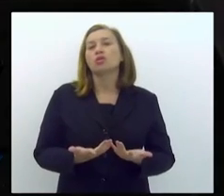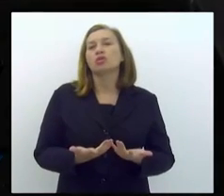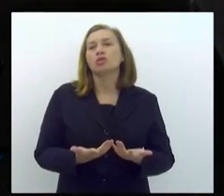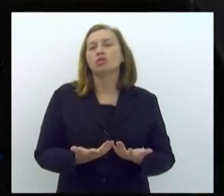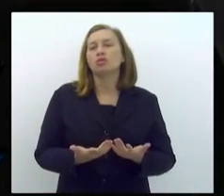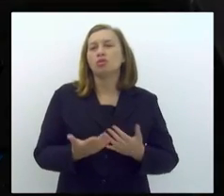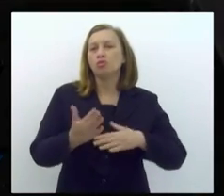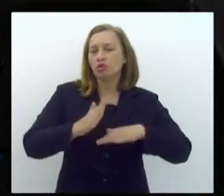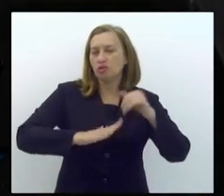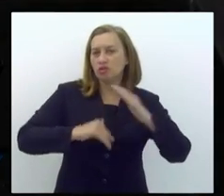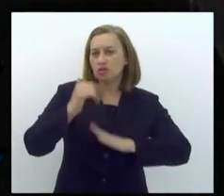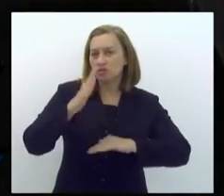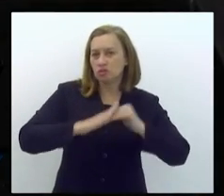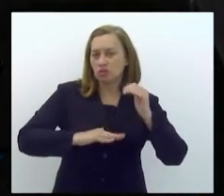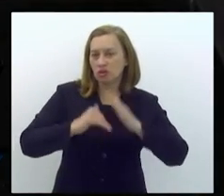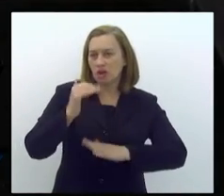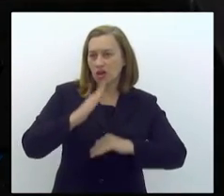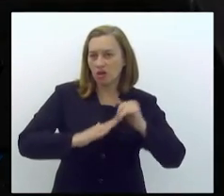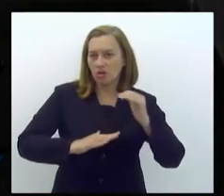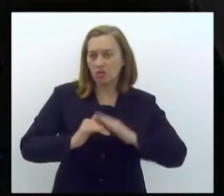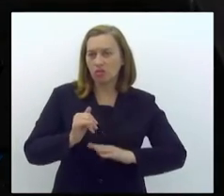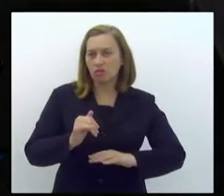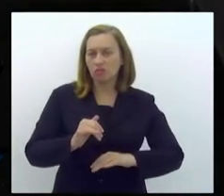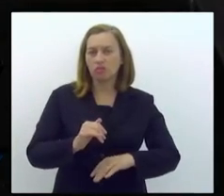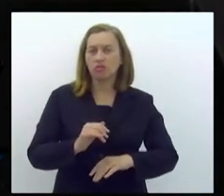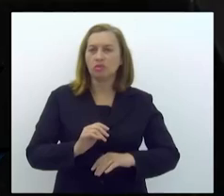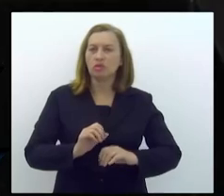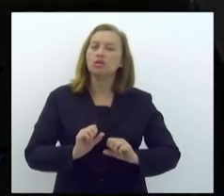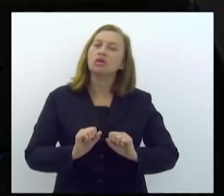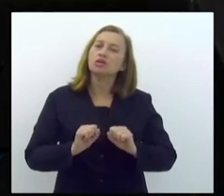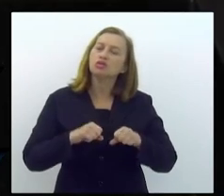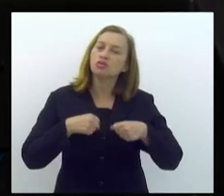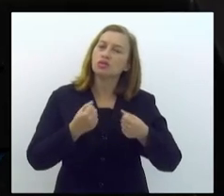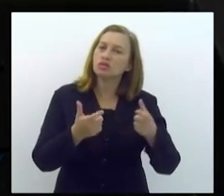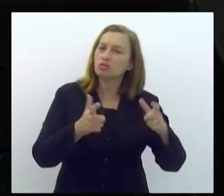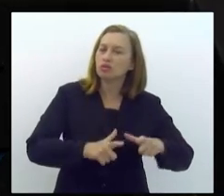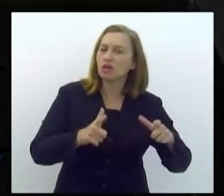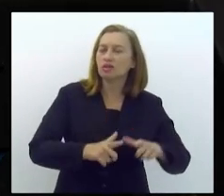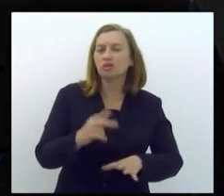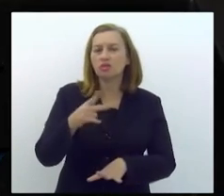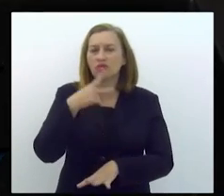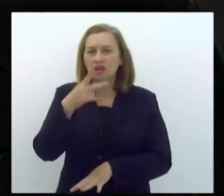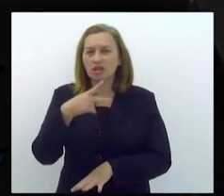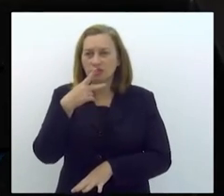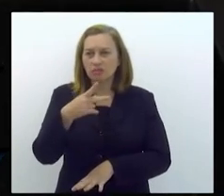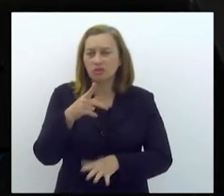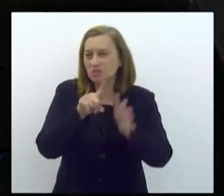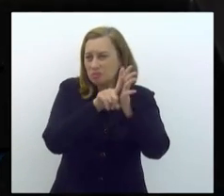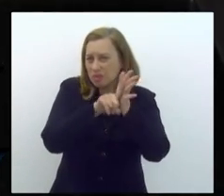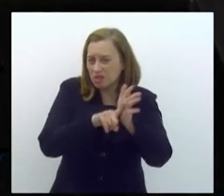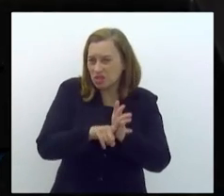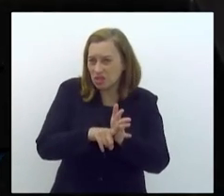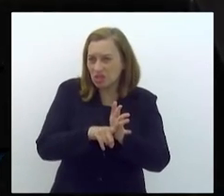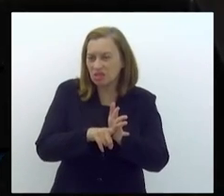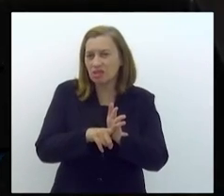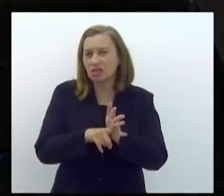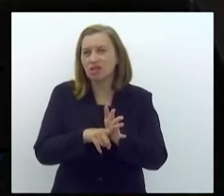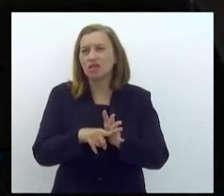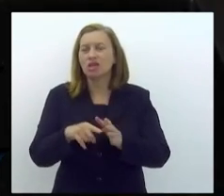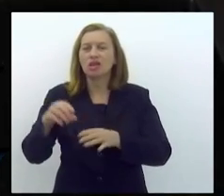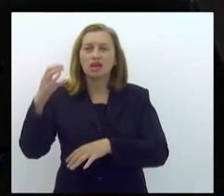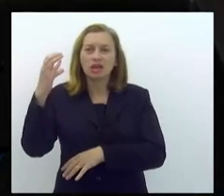falamos de professores universitários nós estamos falando do tripé pesquisa ensino e